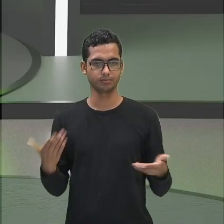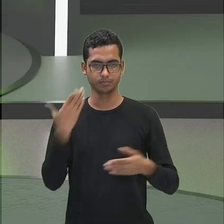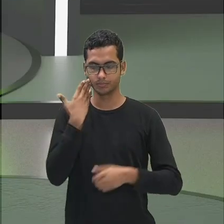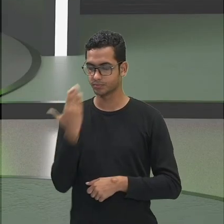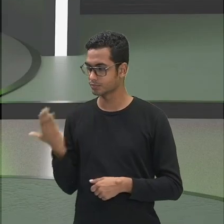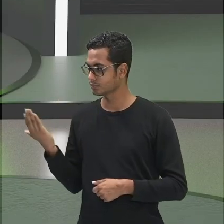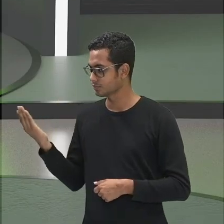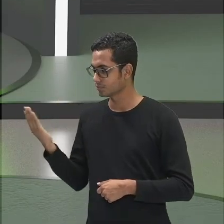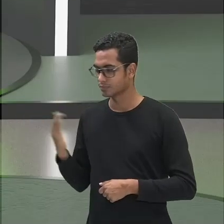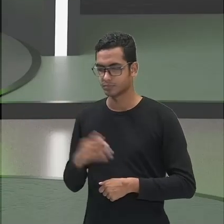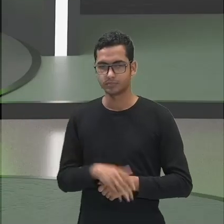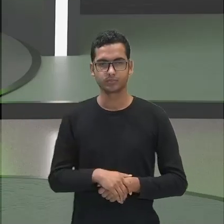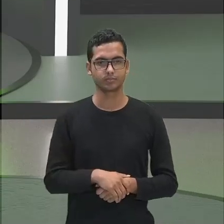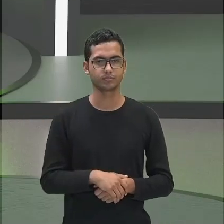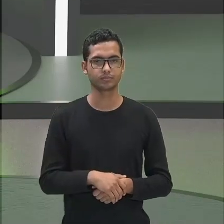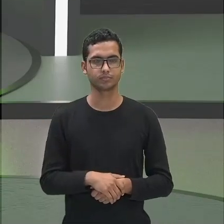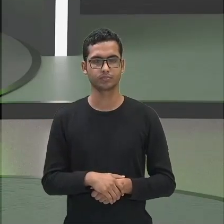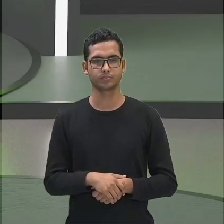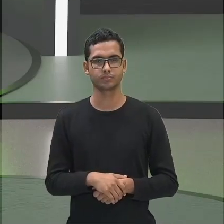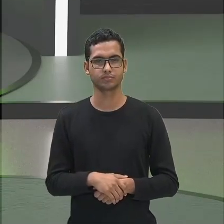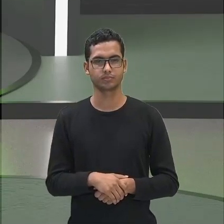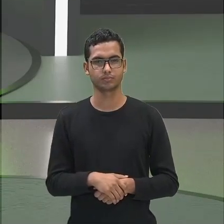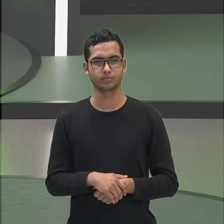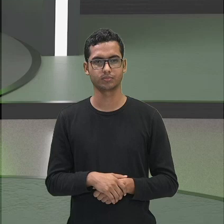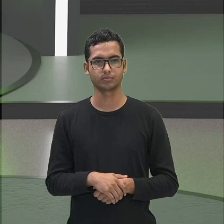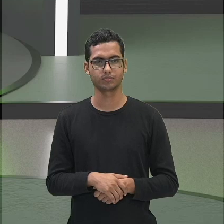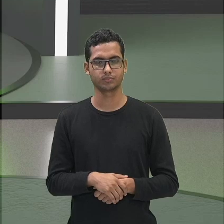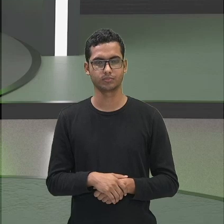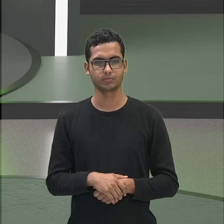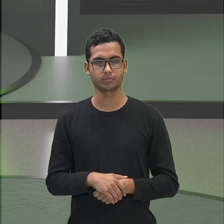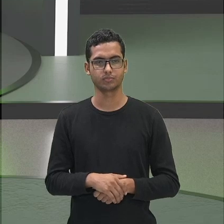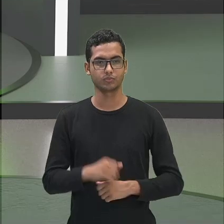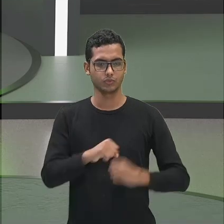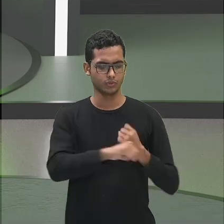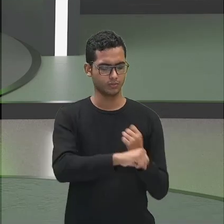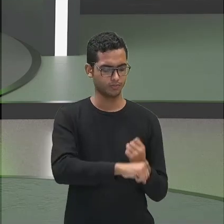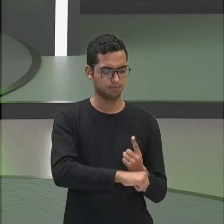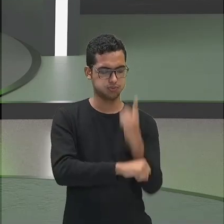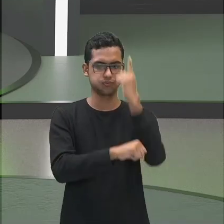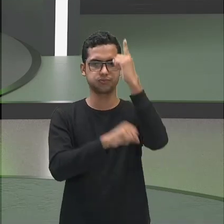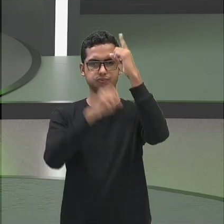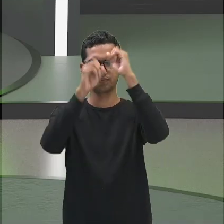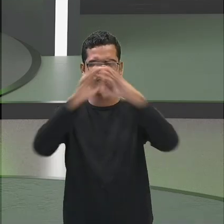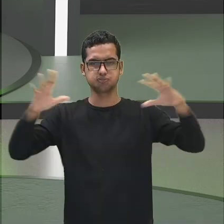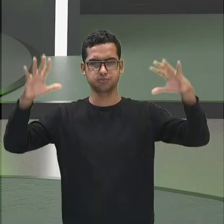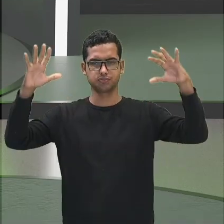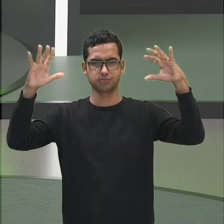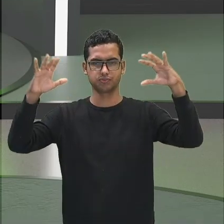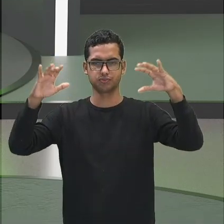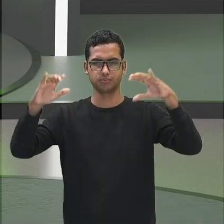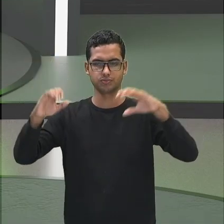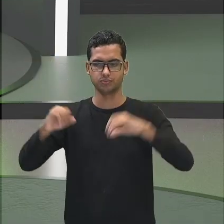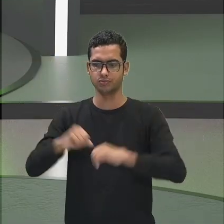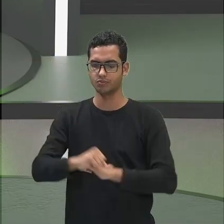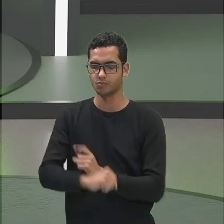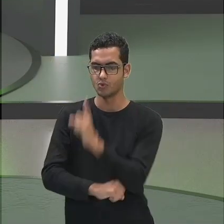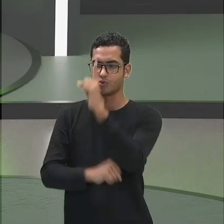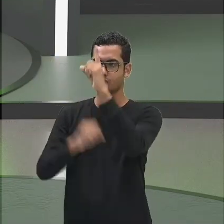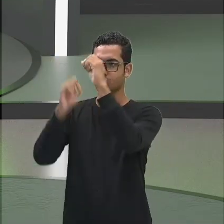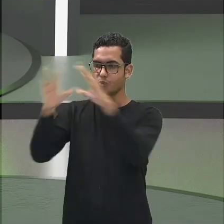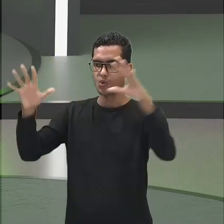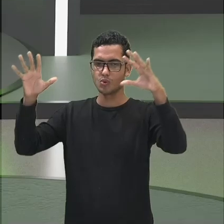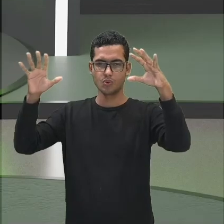Agora, nós estamos aqui vendo os fogos de artifício. Quem não gosta, né, de ver